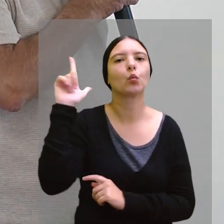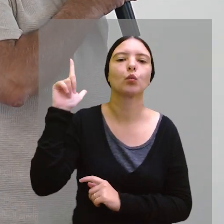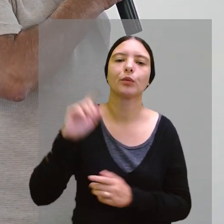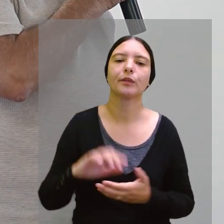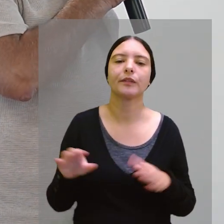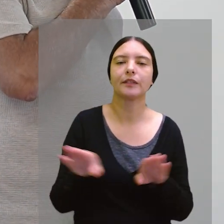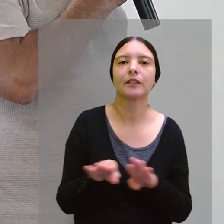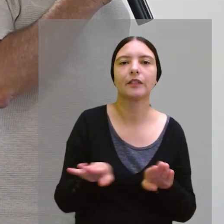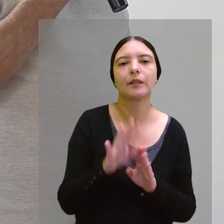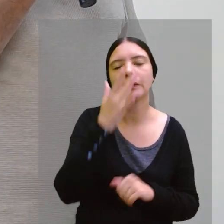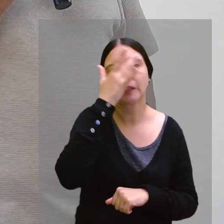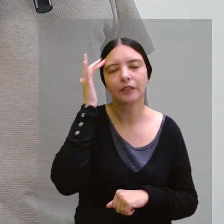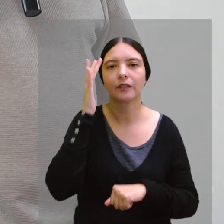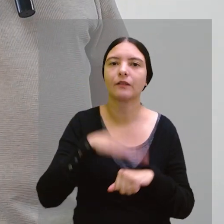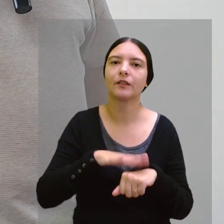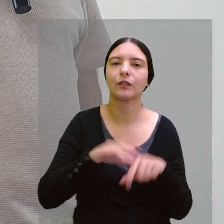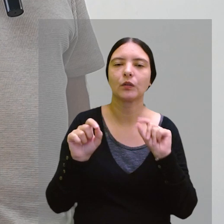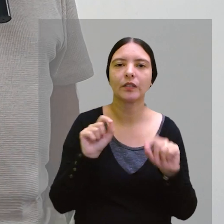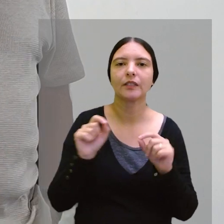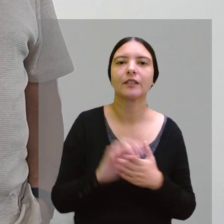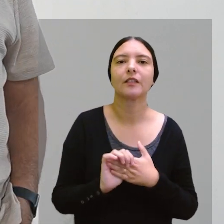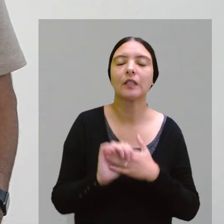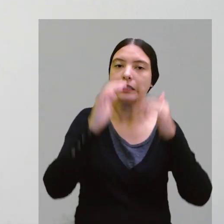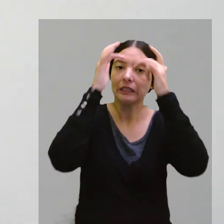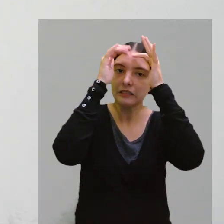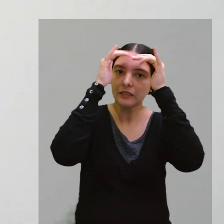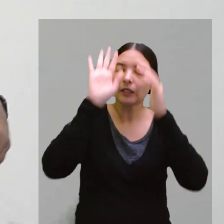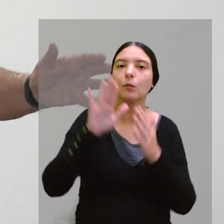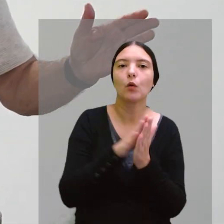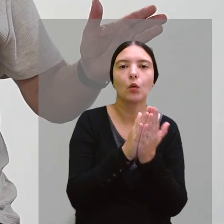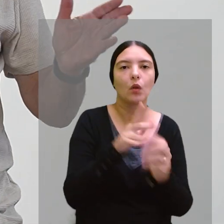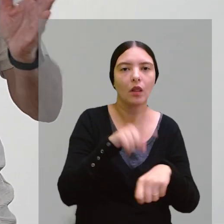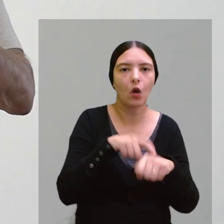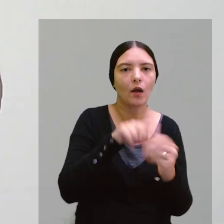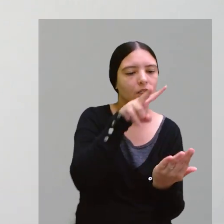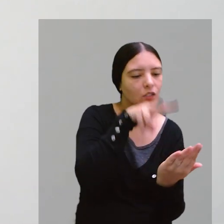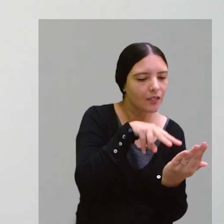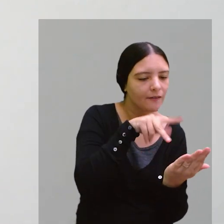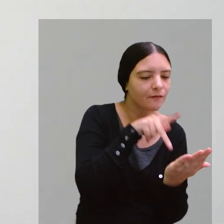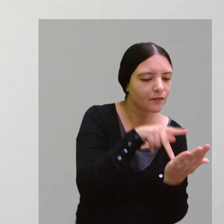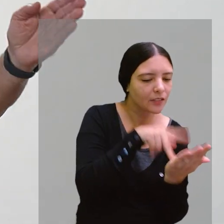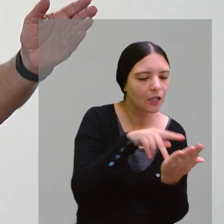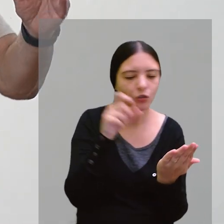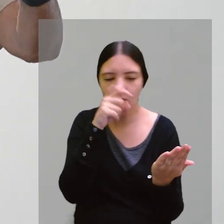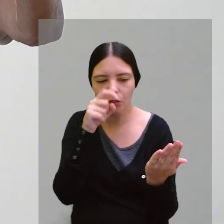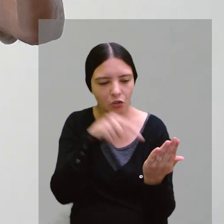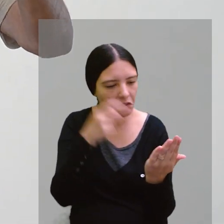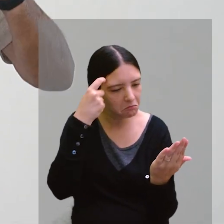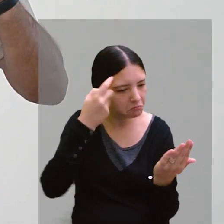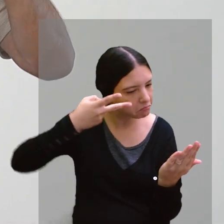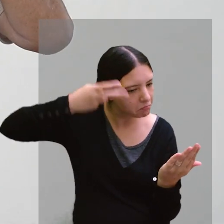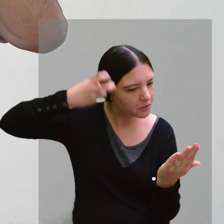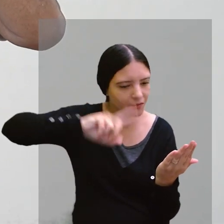para esse pessoal aí também, é o seguinte: o cérebro, quando está lendo, ele não distingue o que é realidade e o que não é.